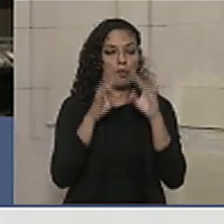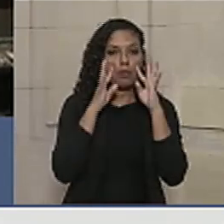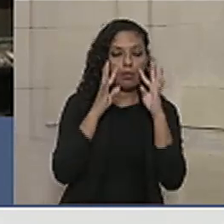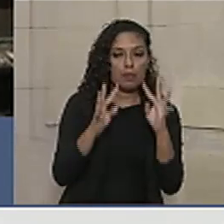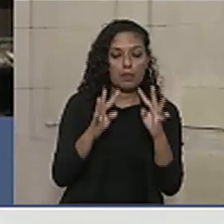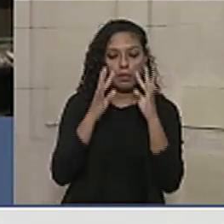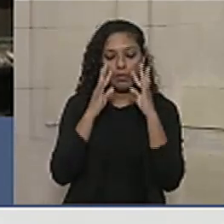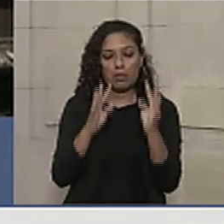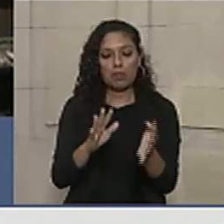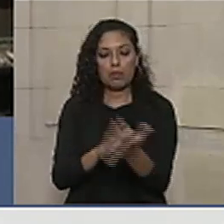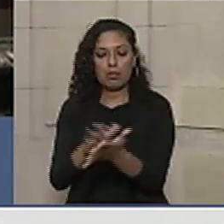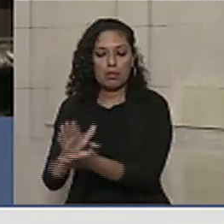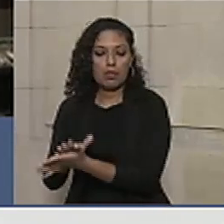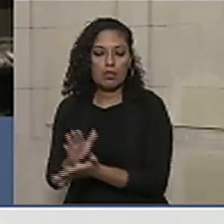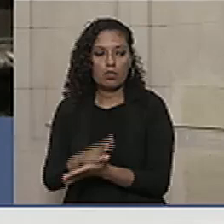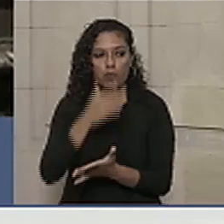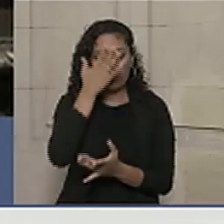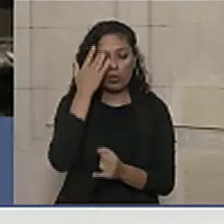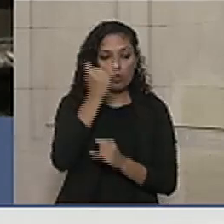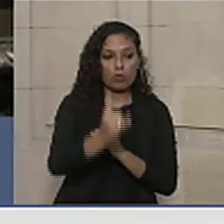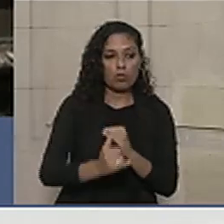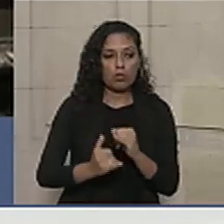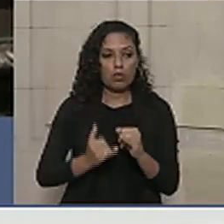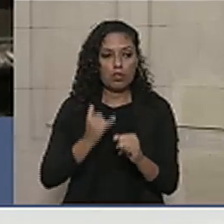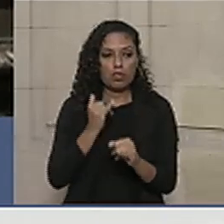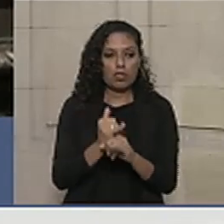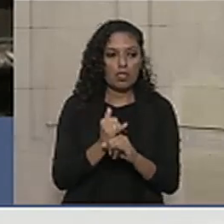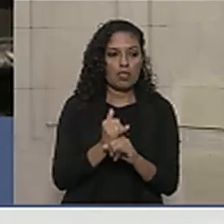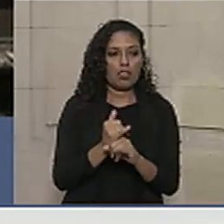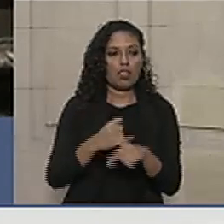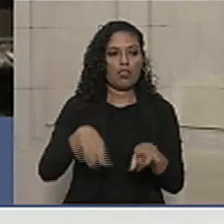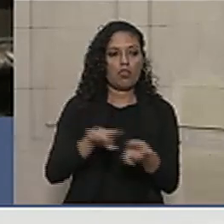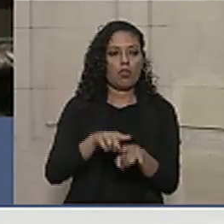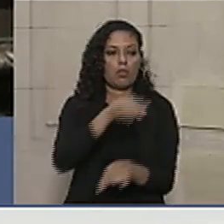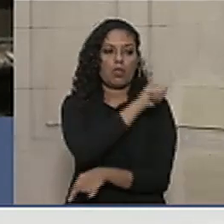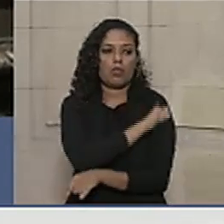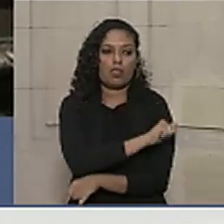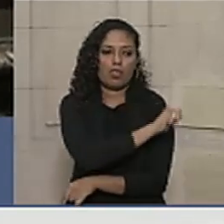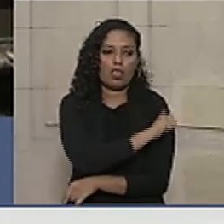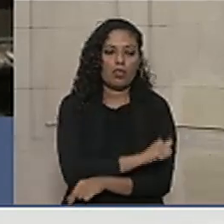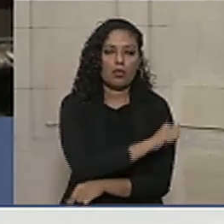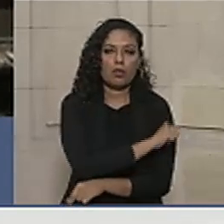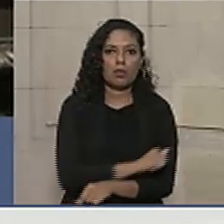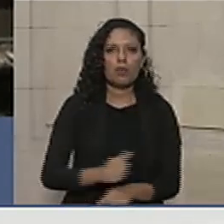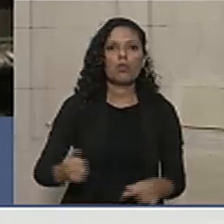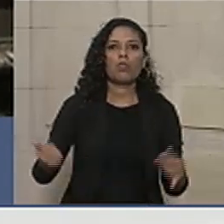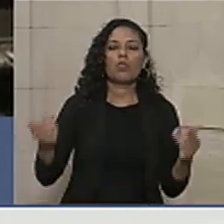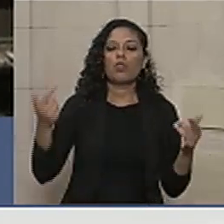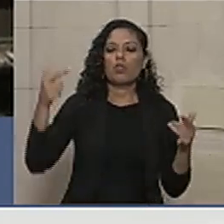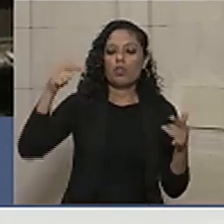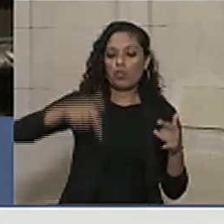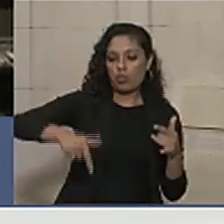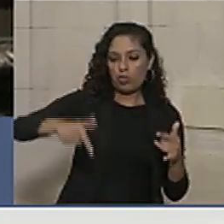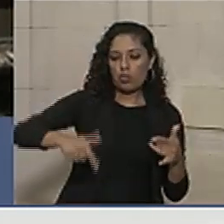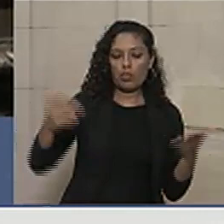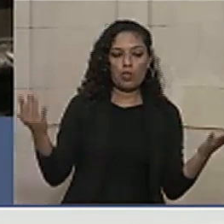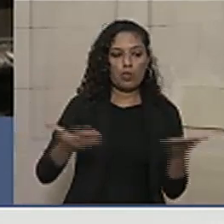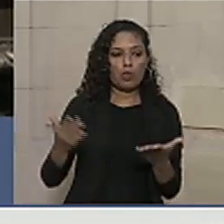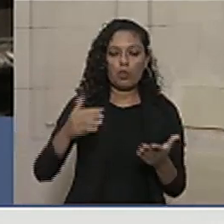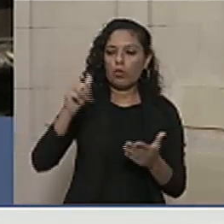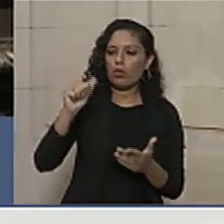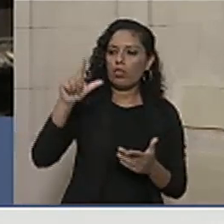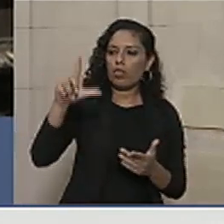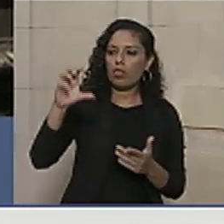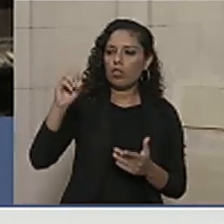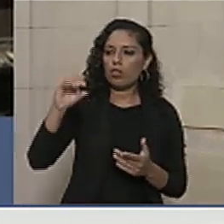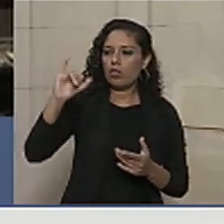nas nossas redes, saudar os alunos e alunas do Centro Educacional Anísio Teixeira. Tem que fazer